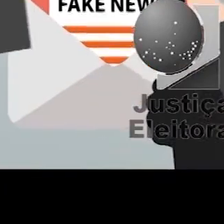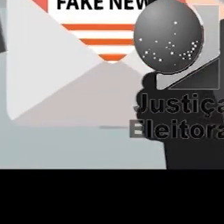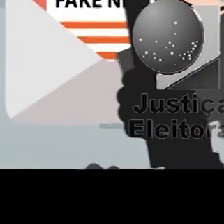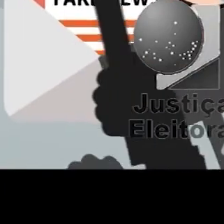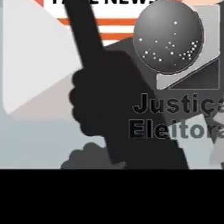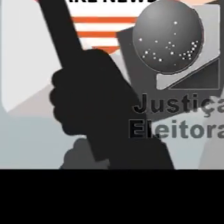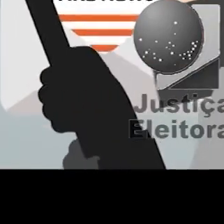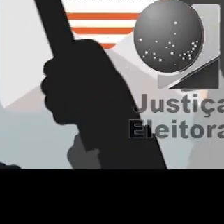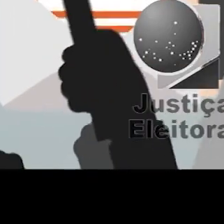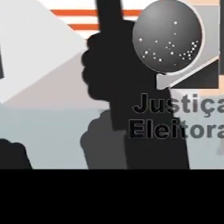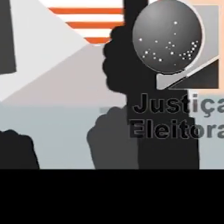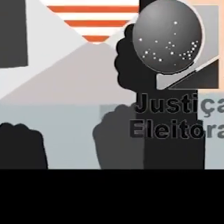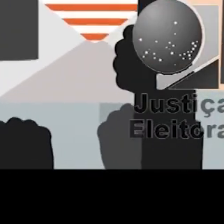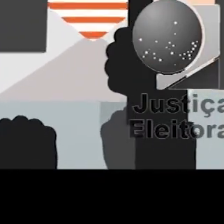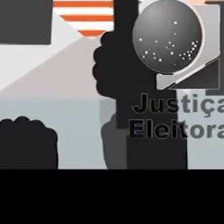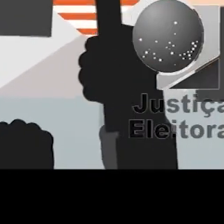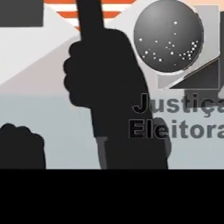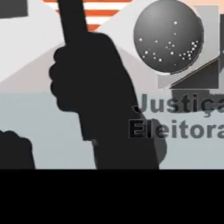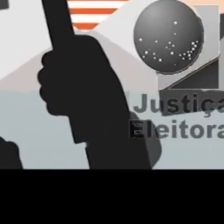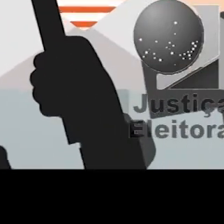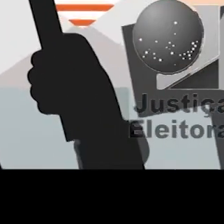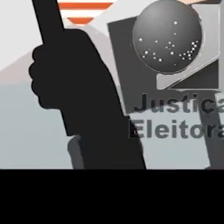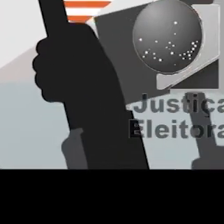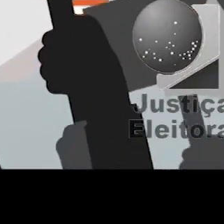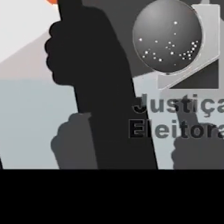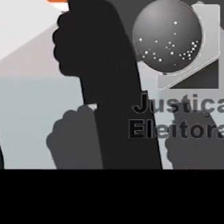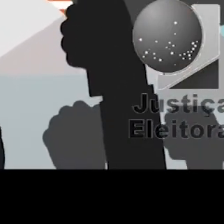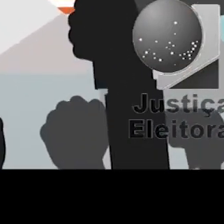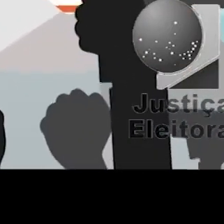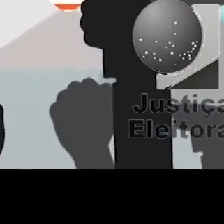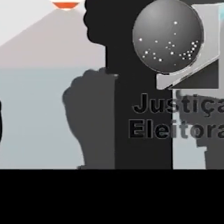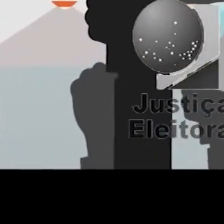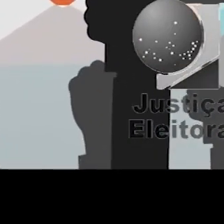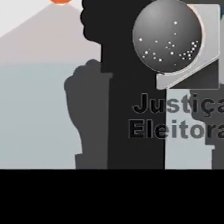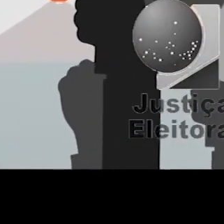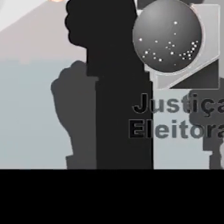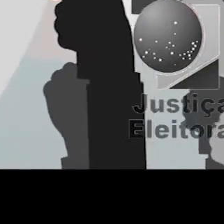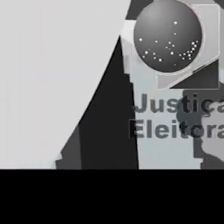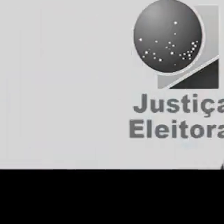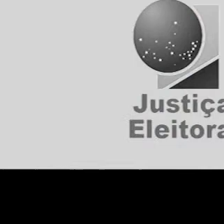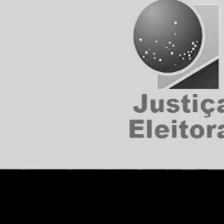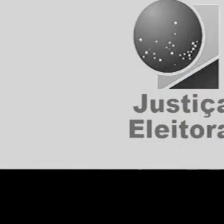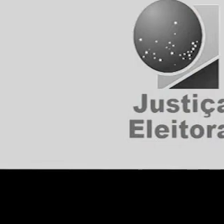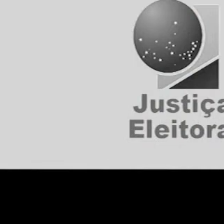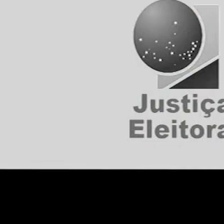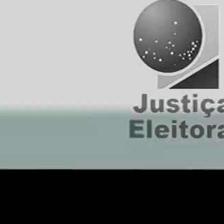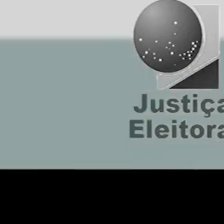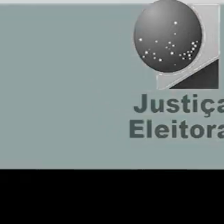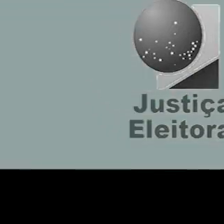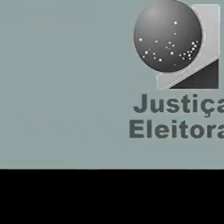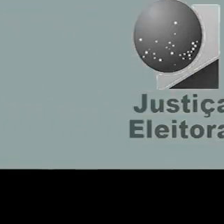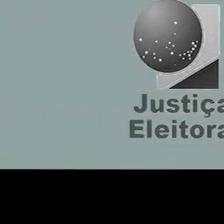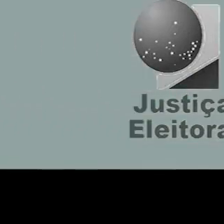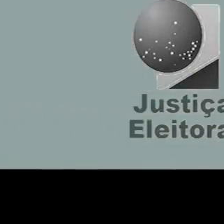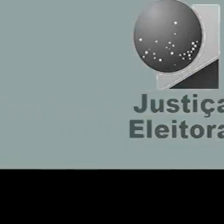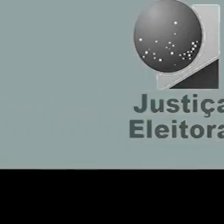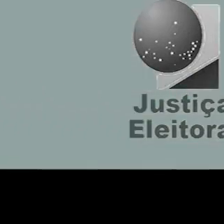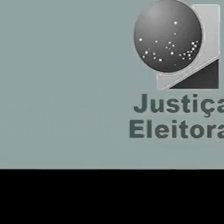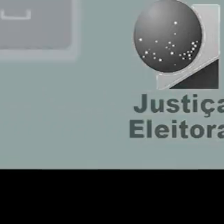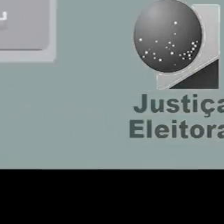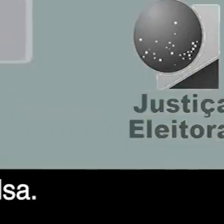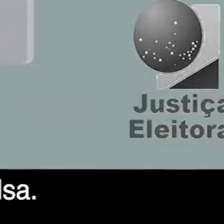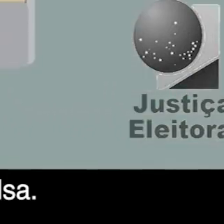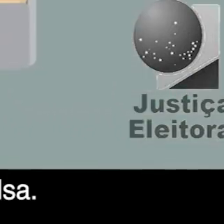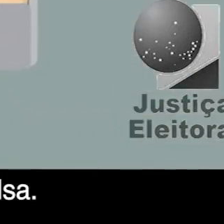muito perigosas, ao ponto de causar tumultos e destruir reputações em poucos segundos. Por isso, fique